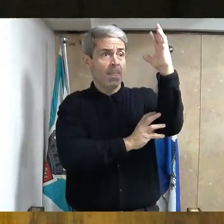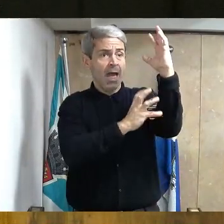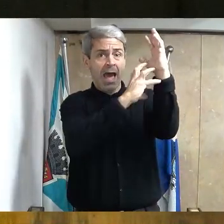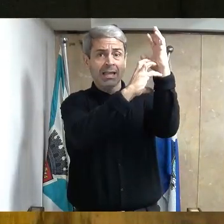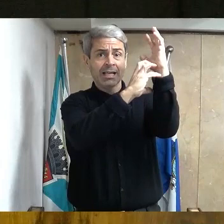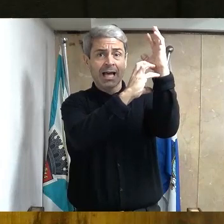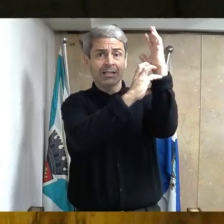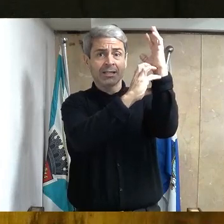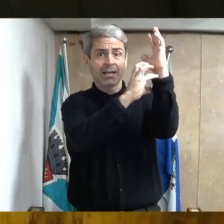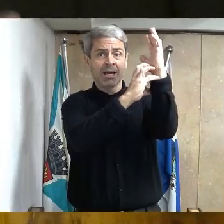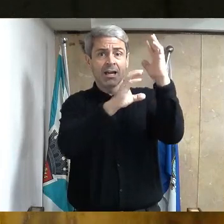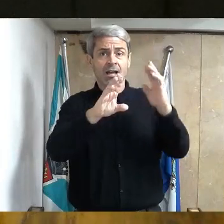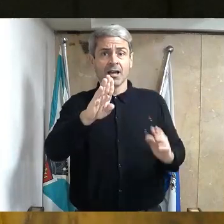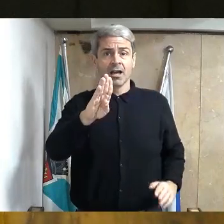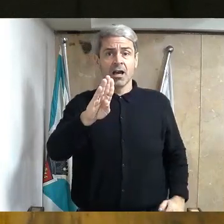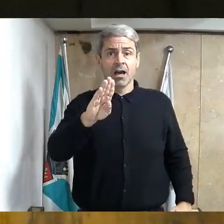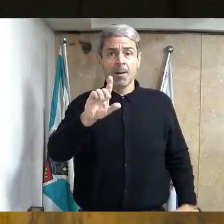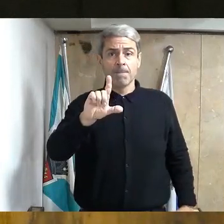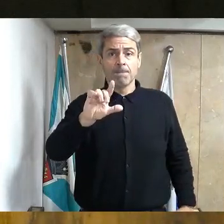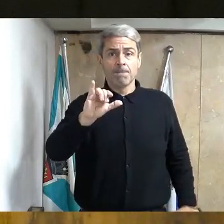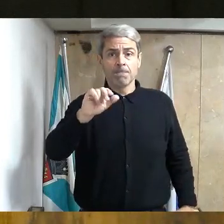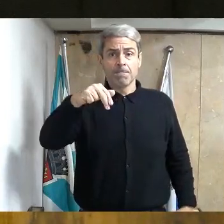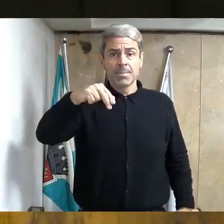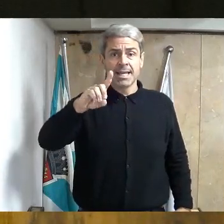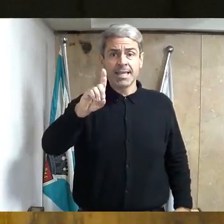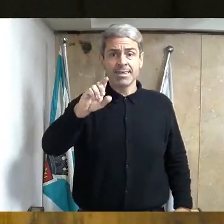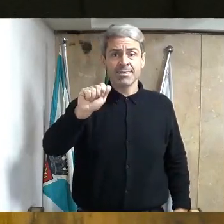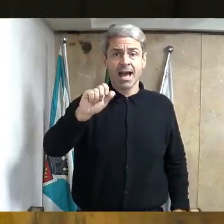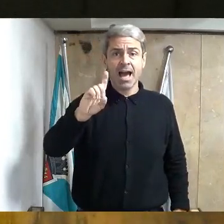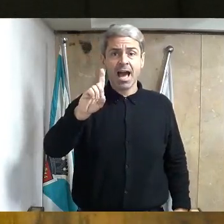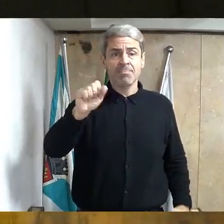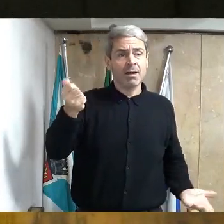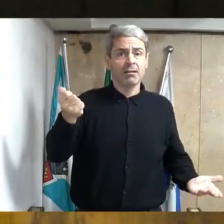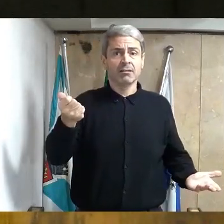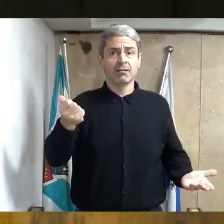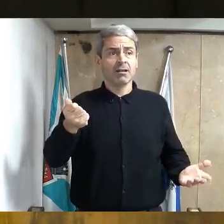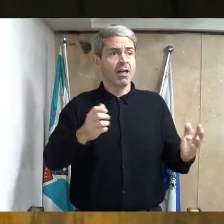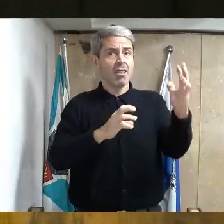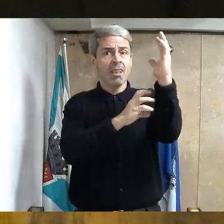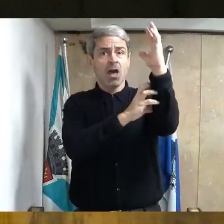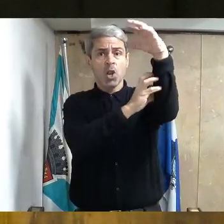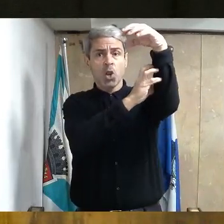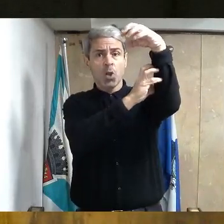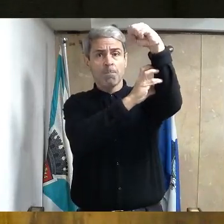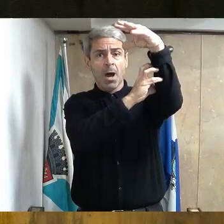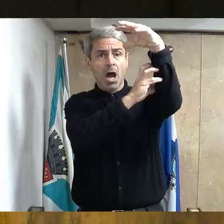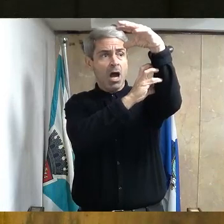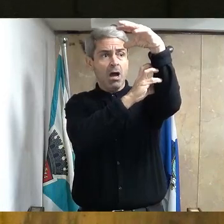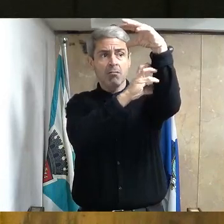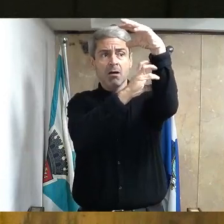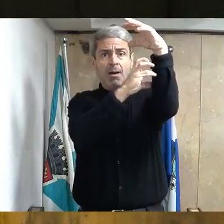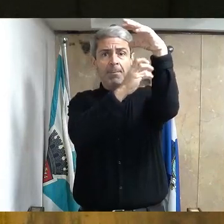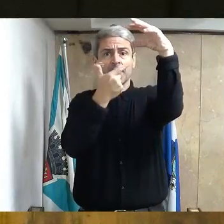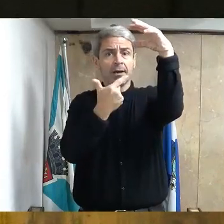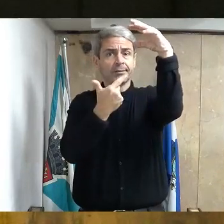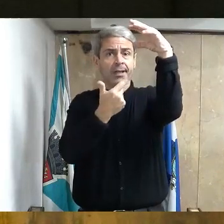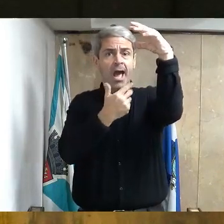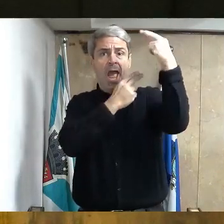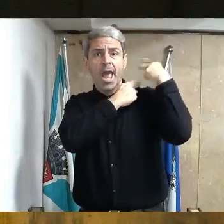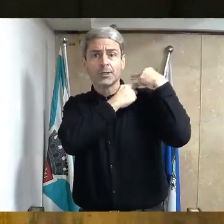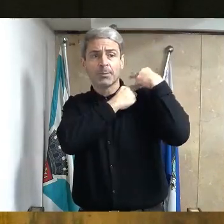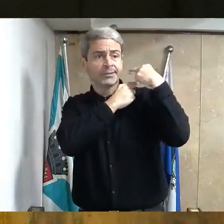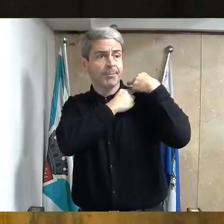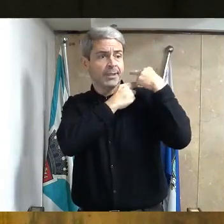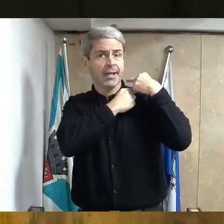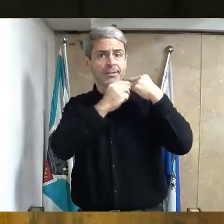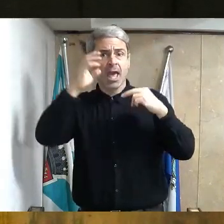Os moradores não aguentam mais abrir um protocolo na Light e a Light jogar responsabilidade